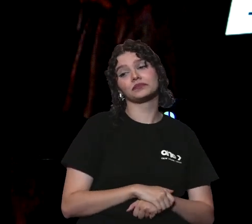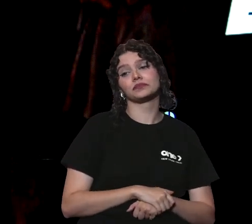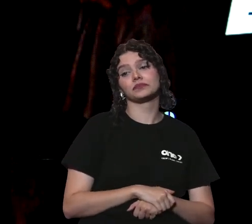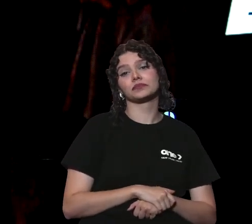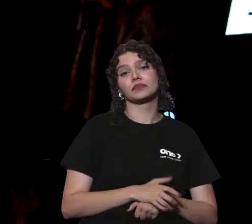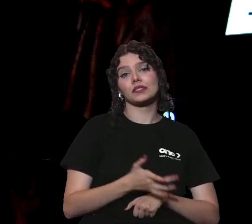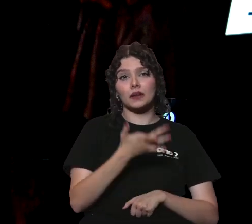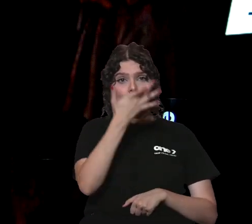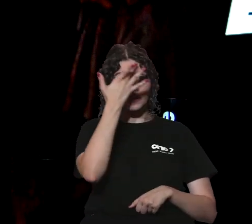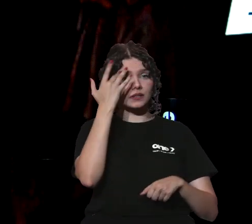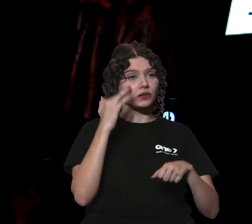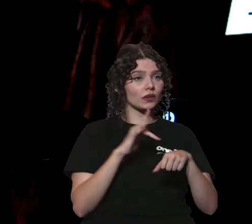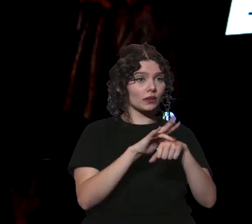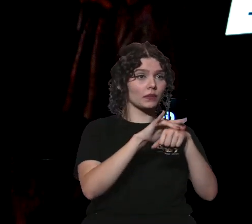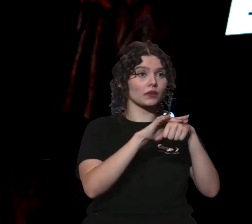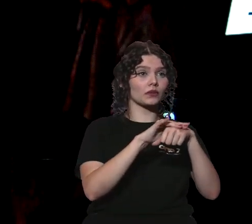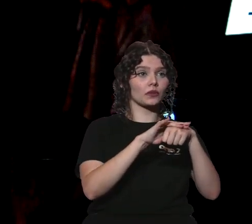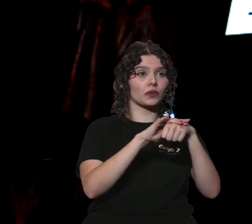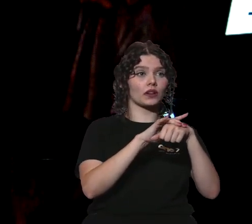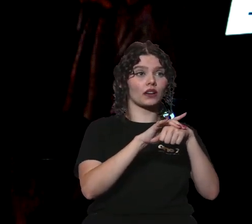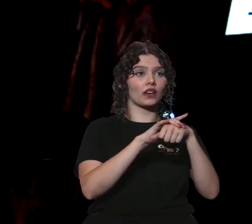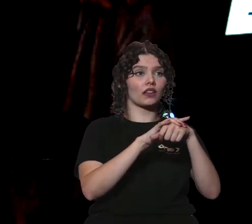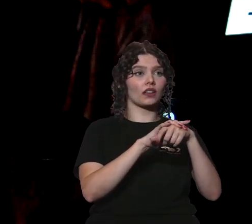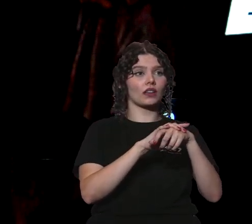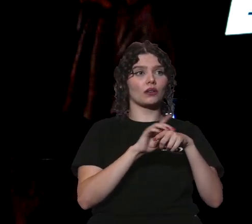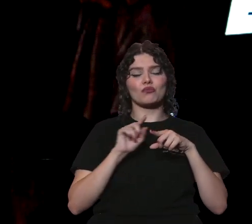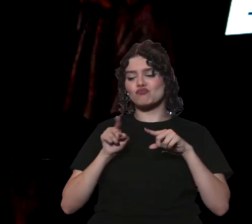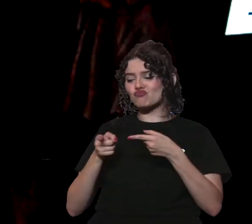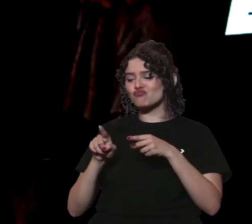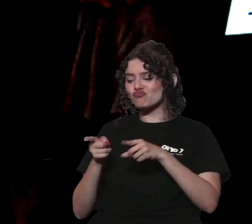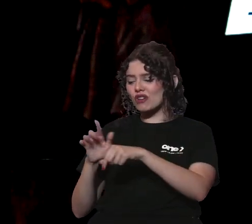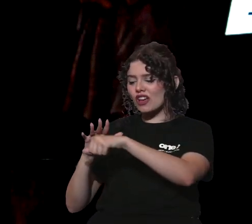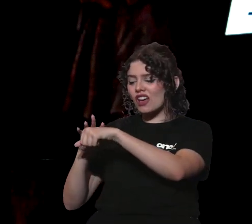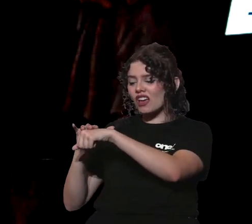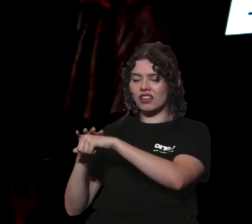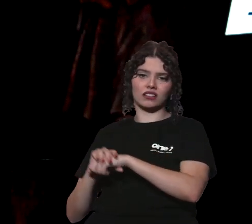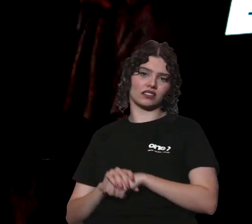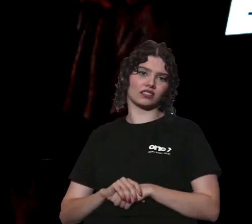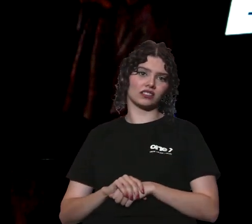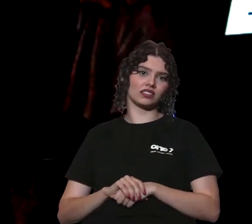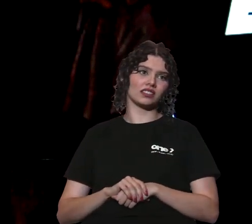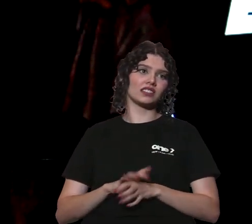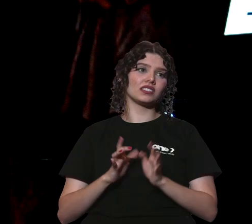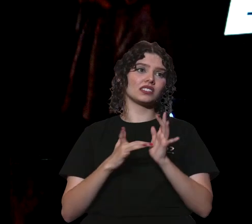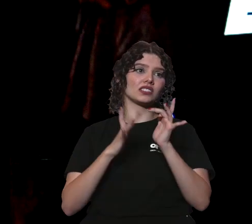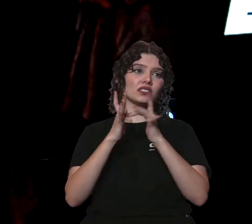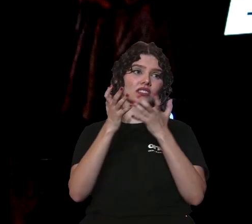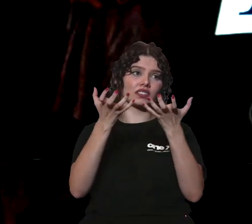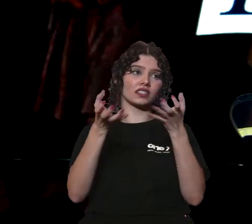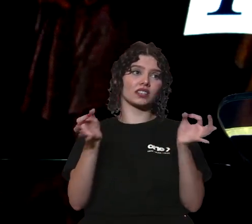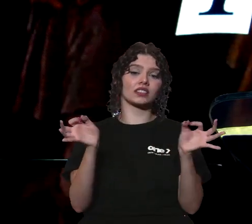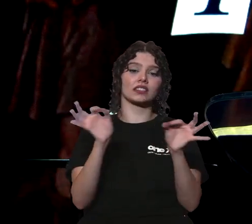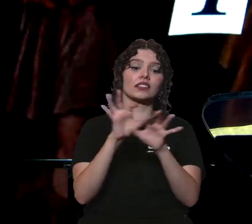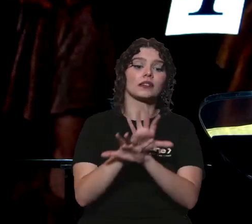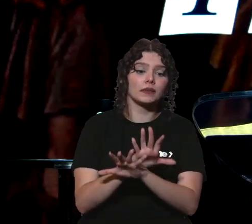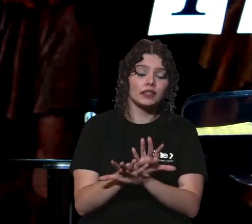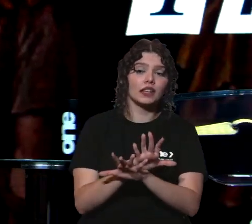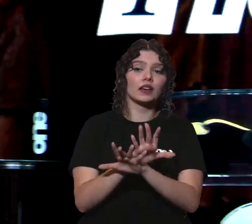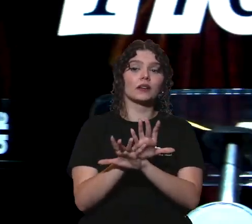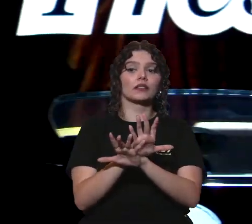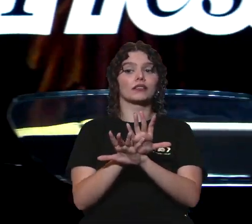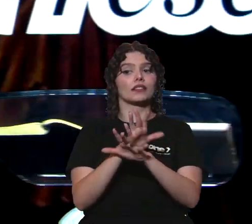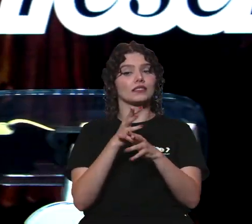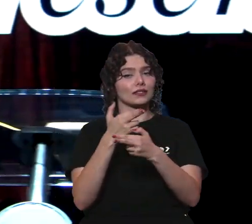Pessoas machucadas machucam os outros. E hoje Jesus quer acabar com esse ciclo na sua vida para você viver a presença de Deus.